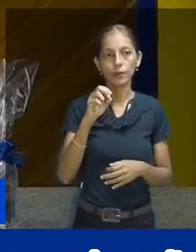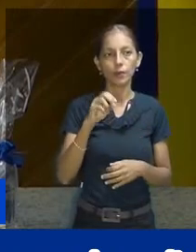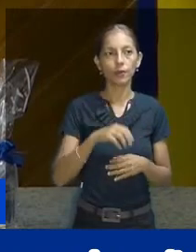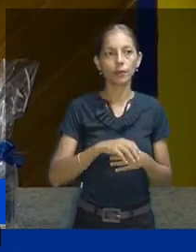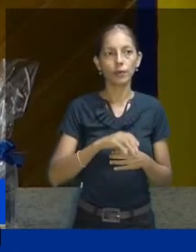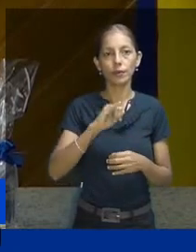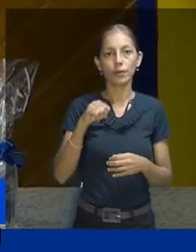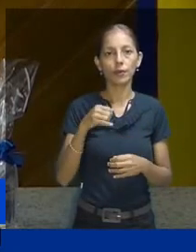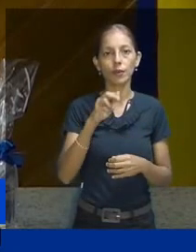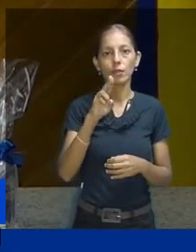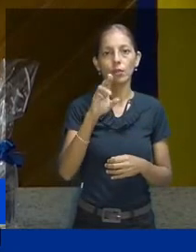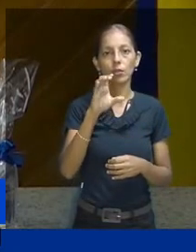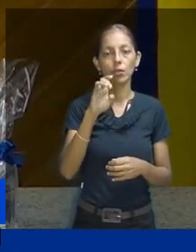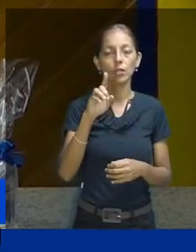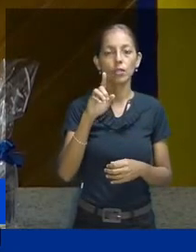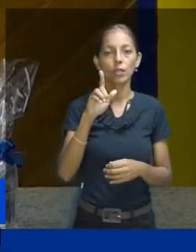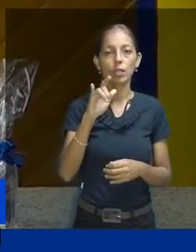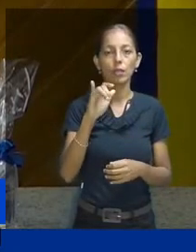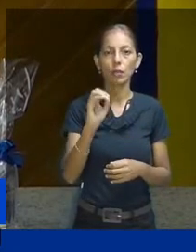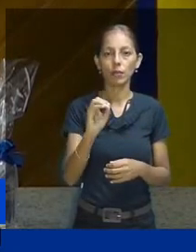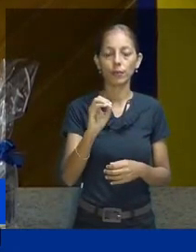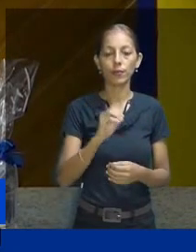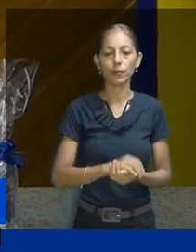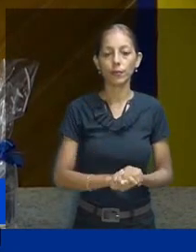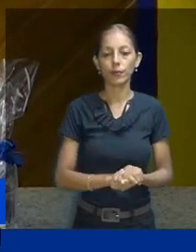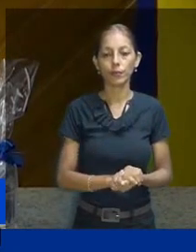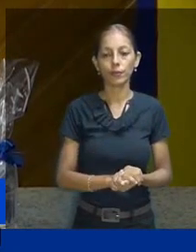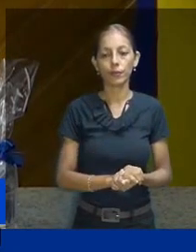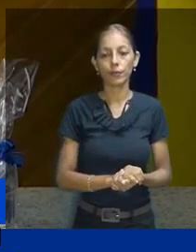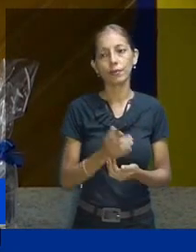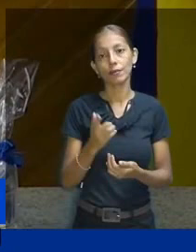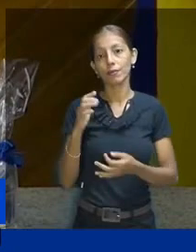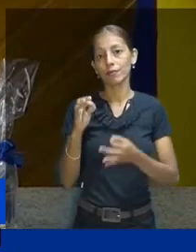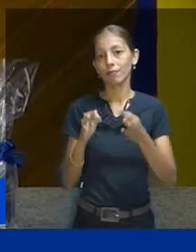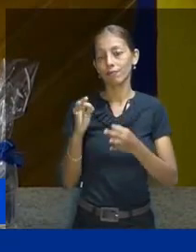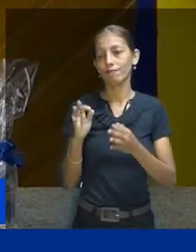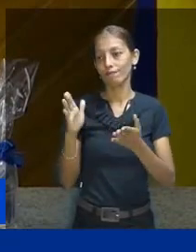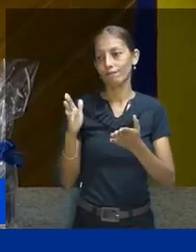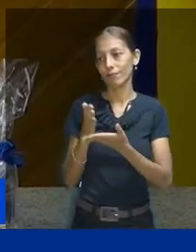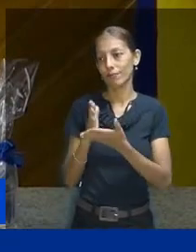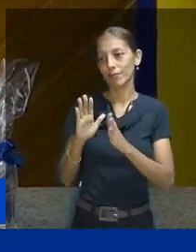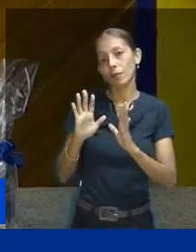conosco, seja muito bem-vindo, mas, na realidade, Vossa Excelência não comparticipa desses próximos julgamentos.